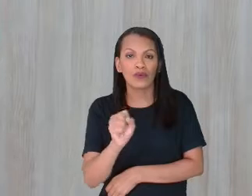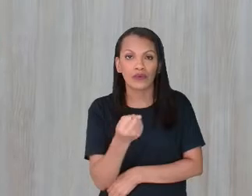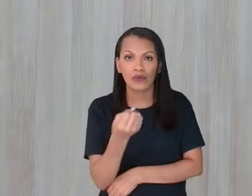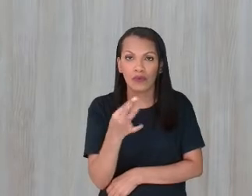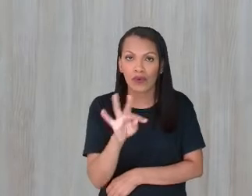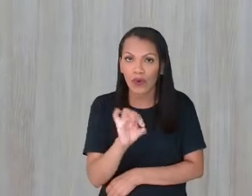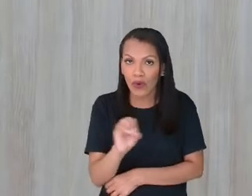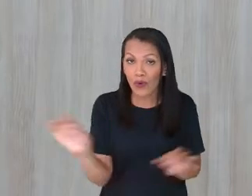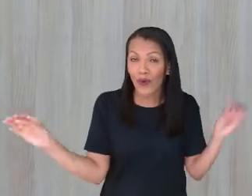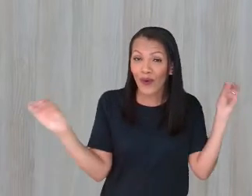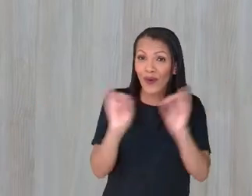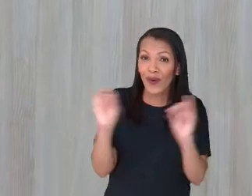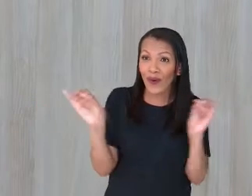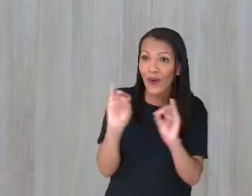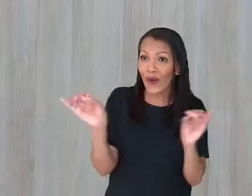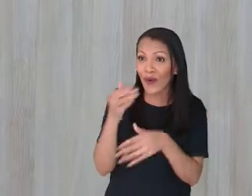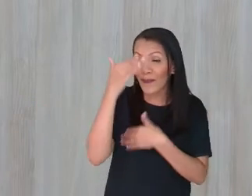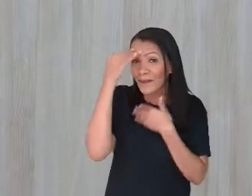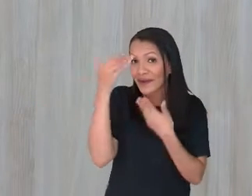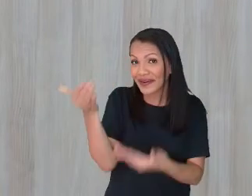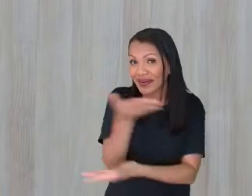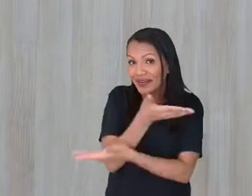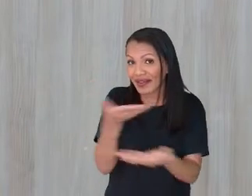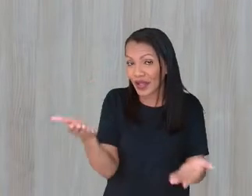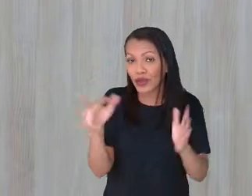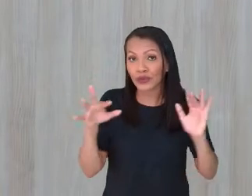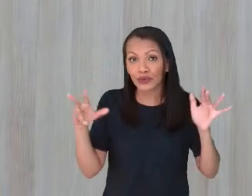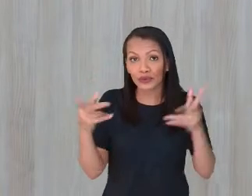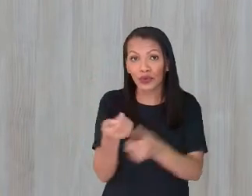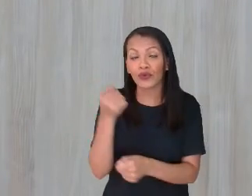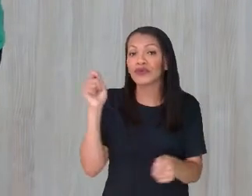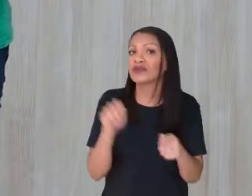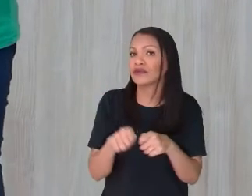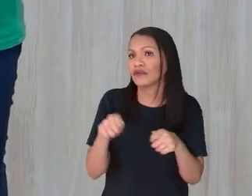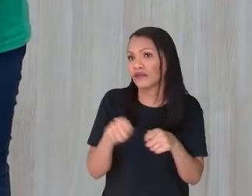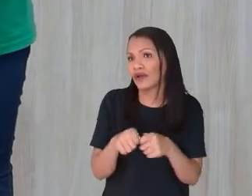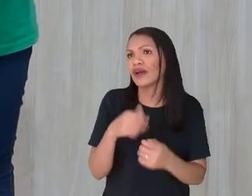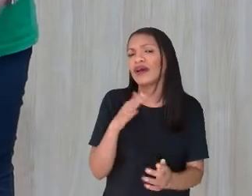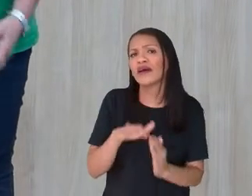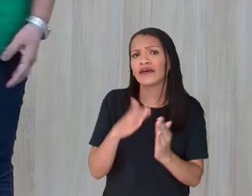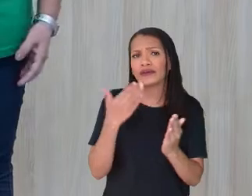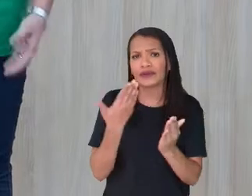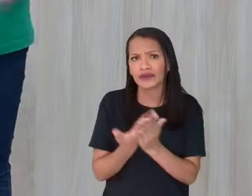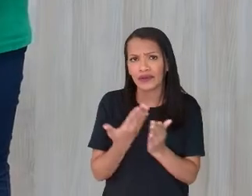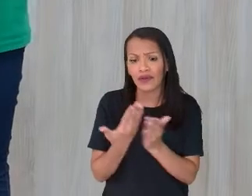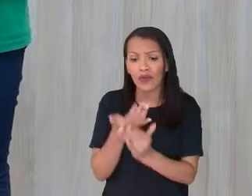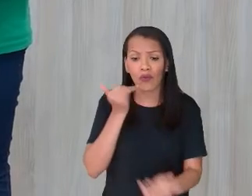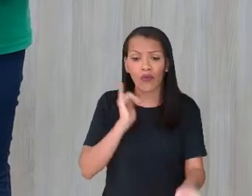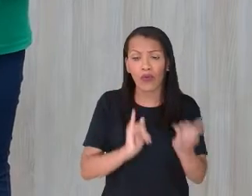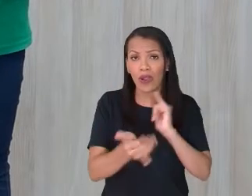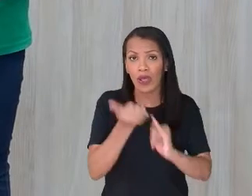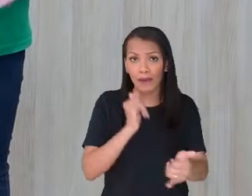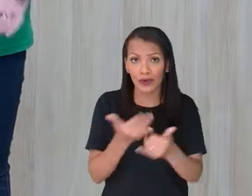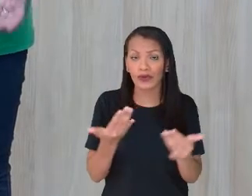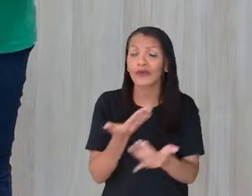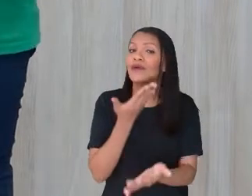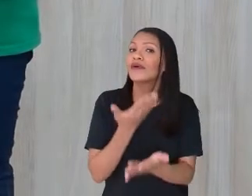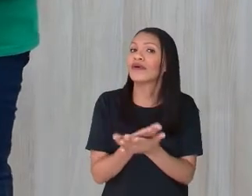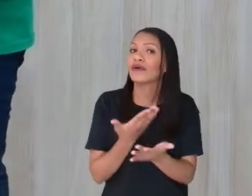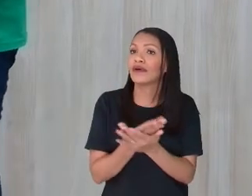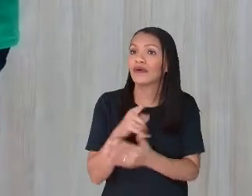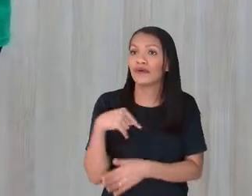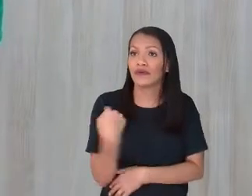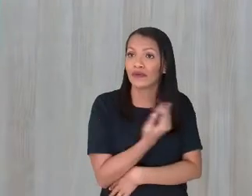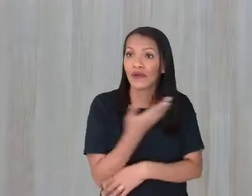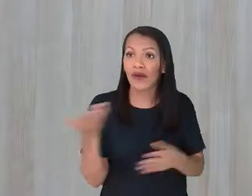alô e o meu muito obrigada a todos que fazem o Pedro Augusto, que cederam lá o laboratório para essa aula. E nós